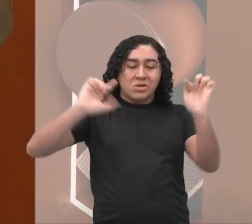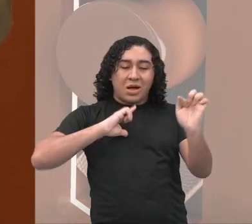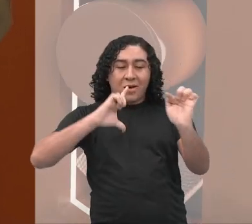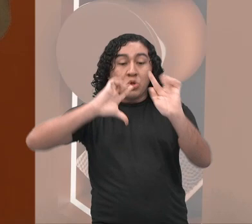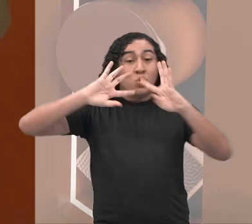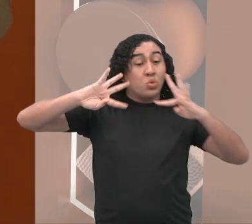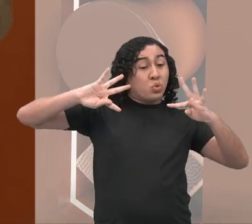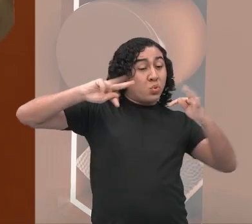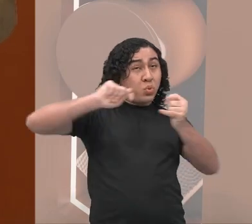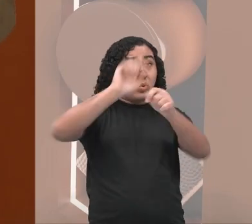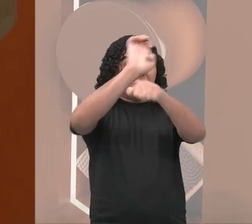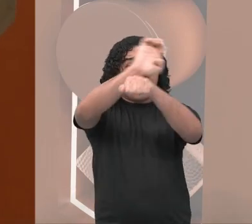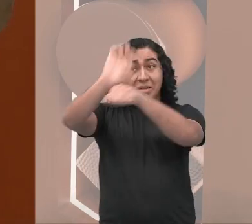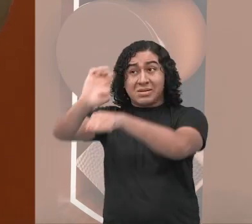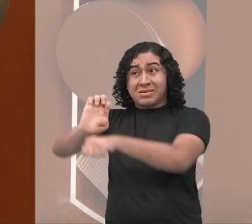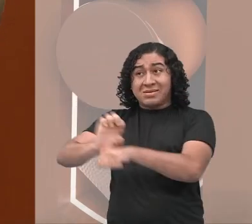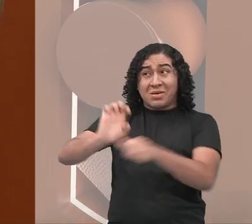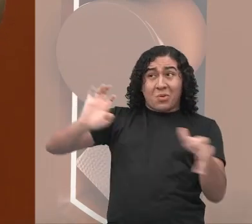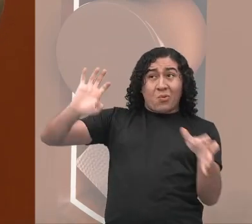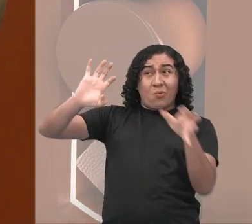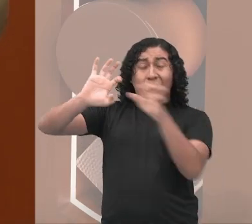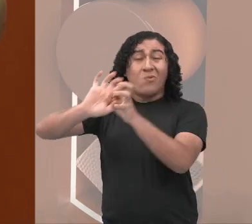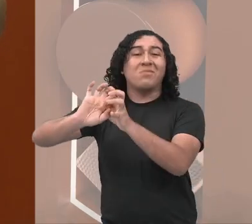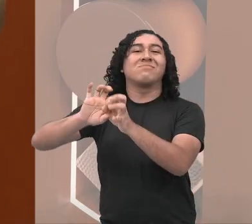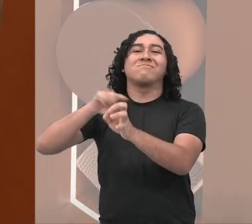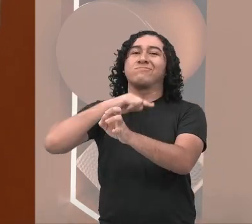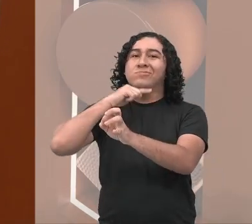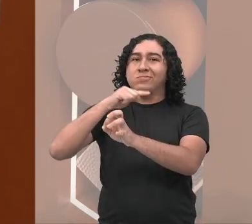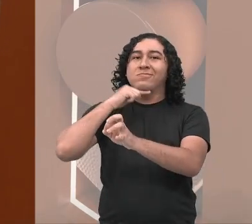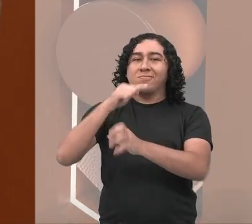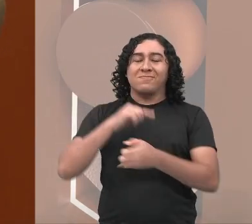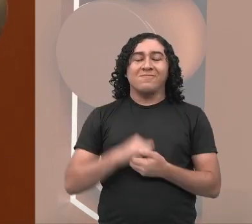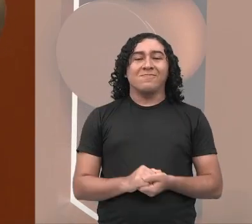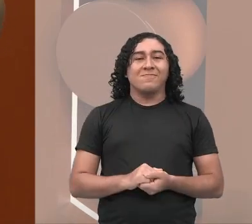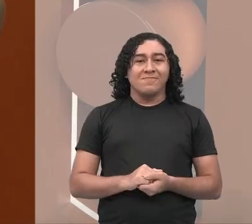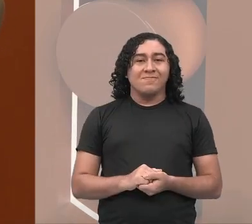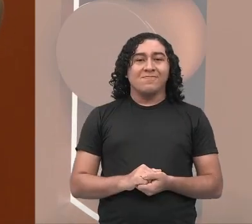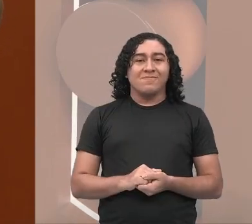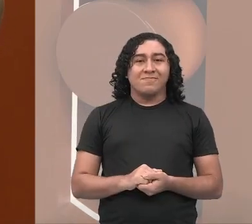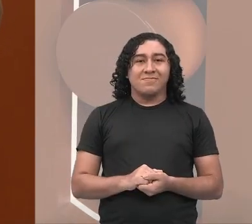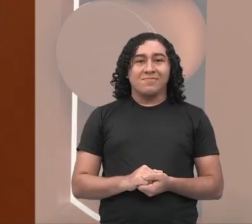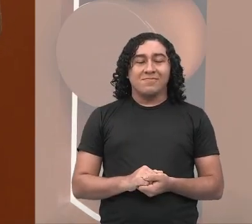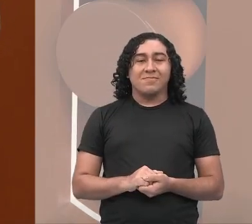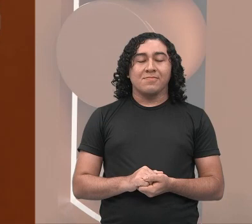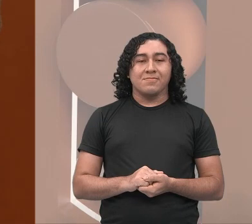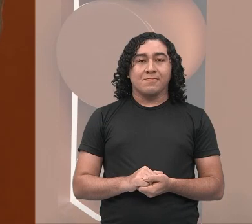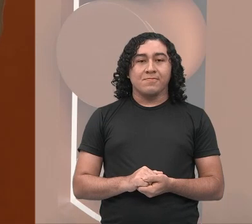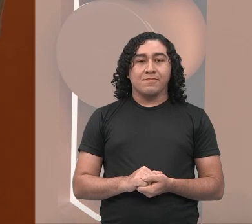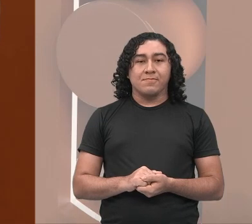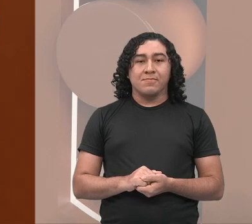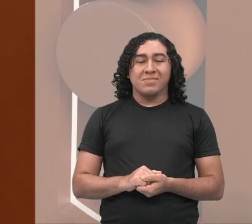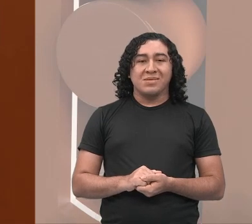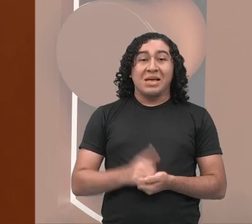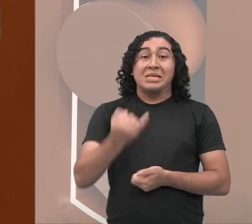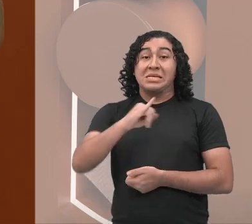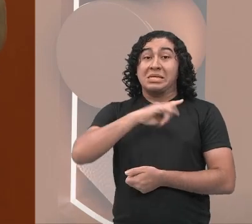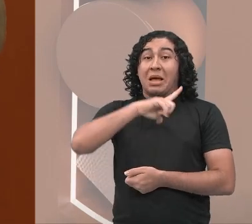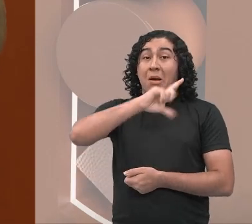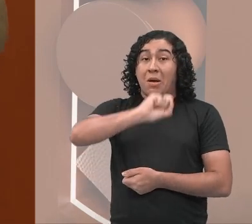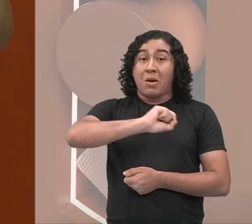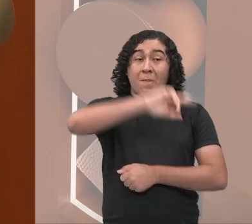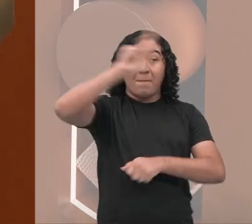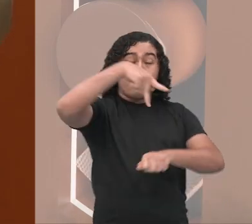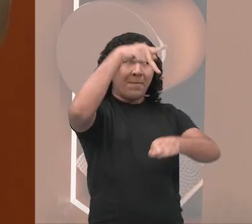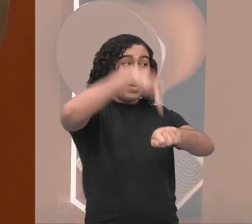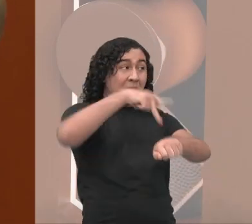unido territorialmente era muito difícil. A qualquer momento podia acontecer como nos nossos vizinhos hispânicos, em